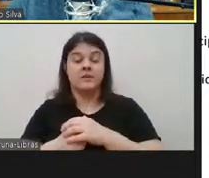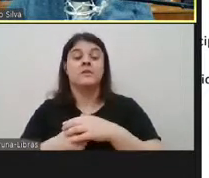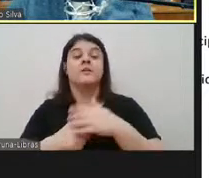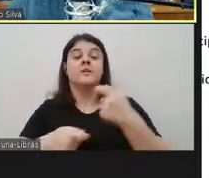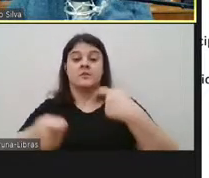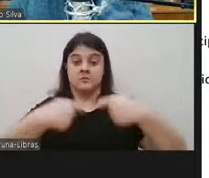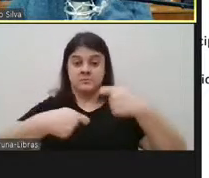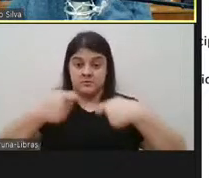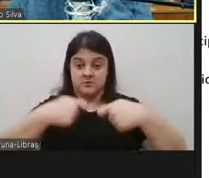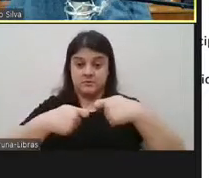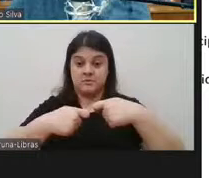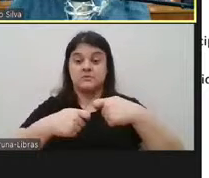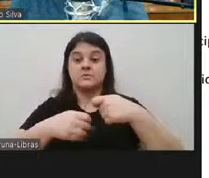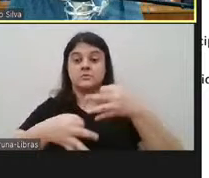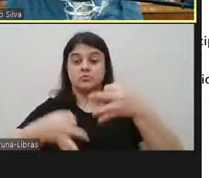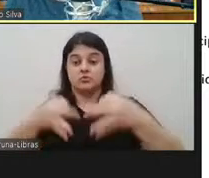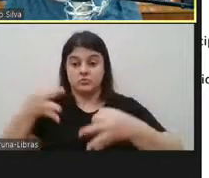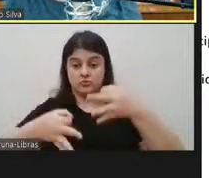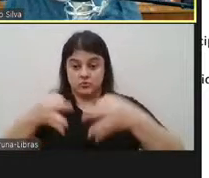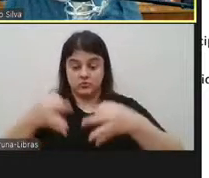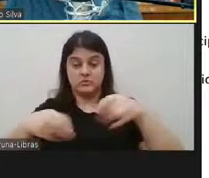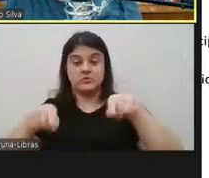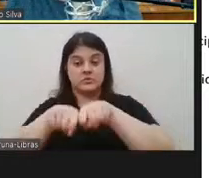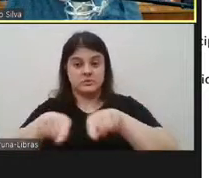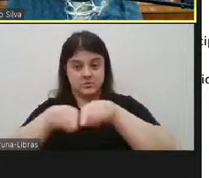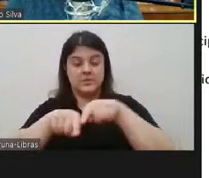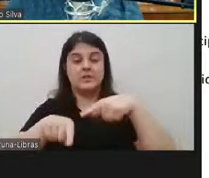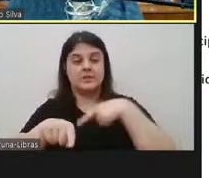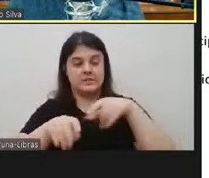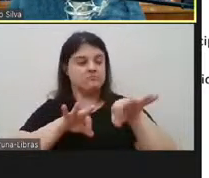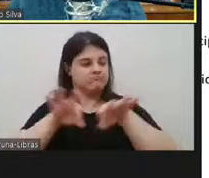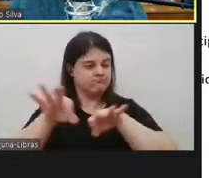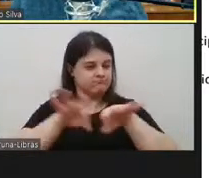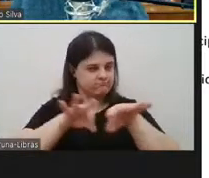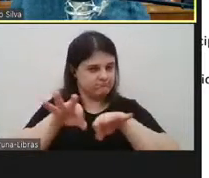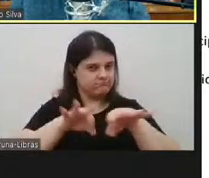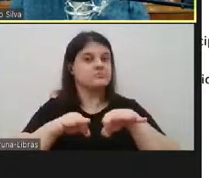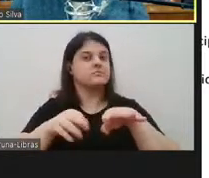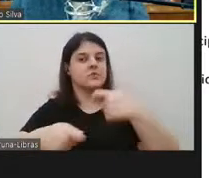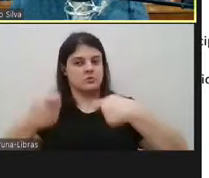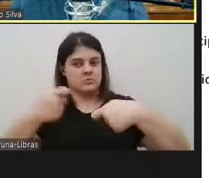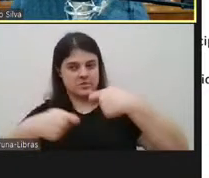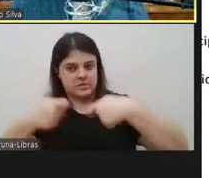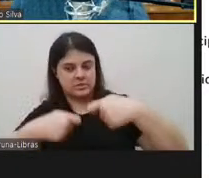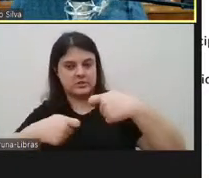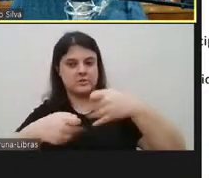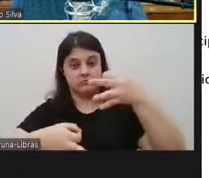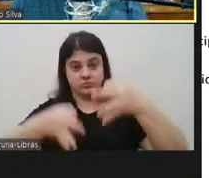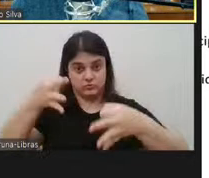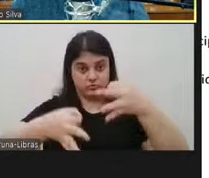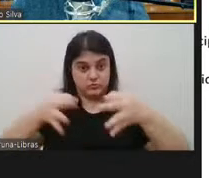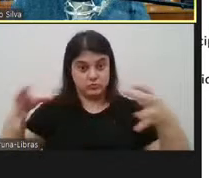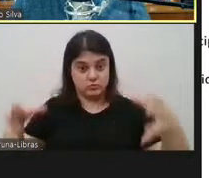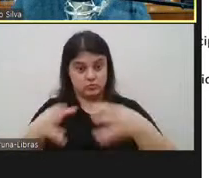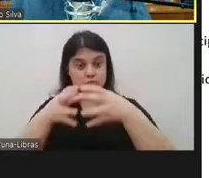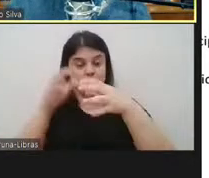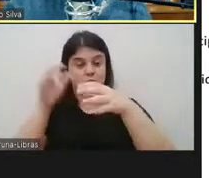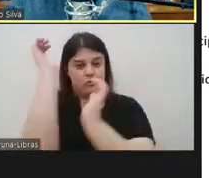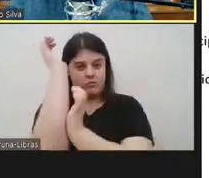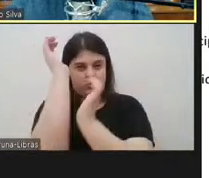administrativa e jurídica ou de todo o estado vai ter a sua organização administrativa e jurídica Ou seja a formação do seu corpo burocrático